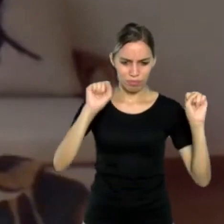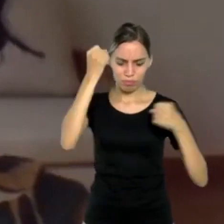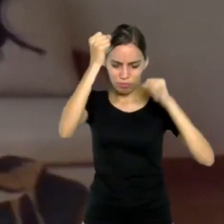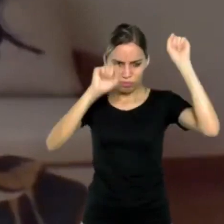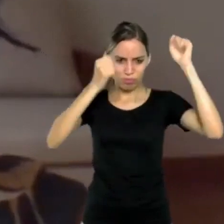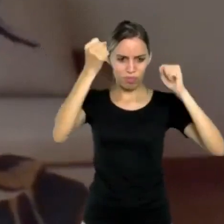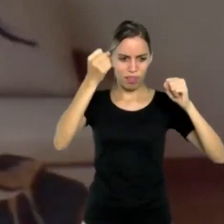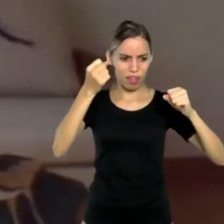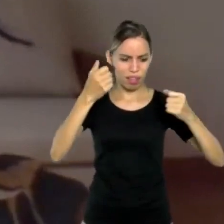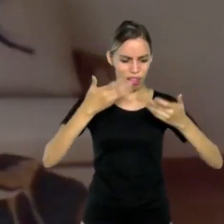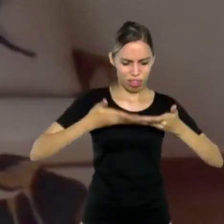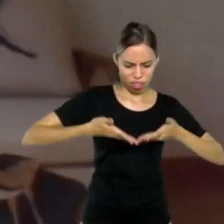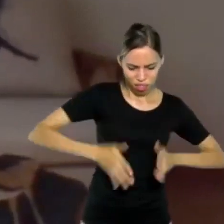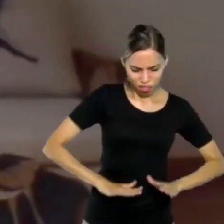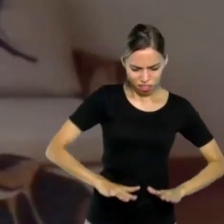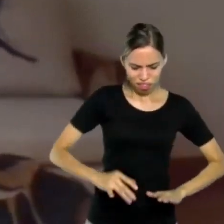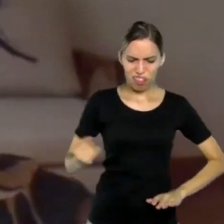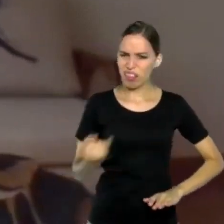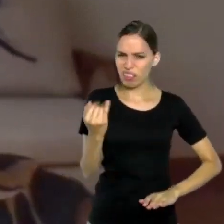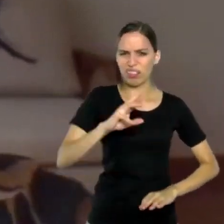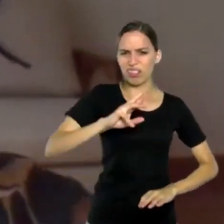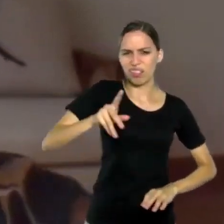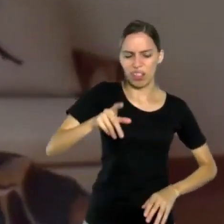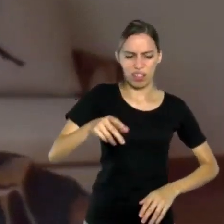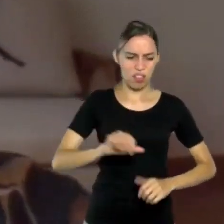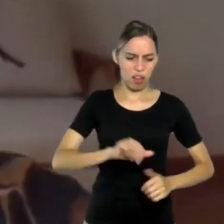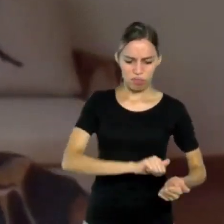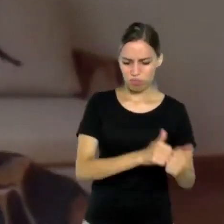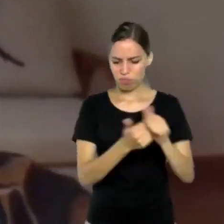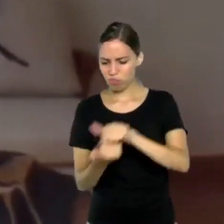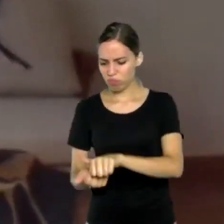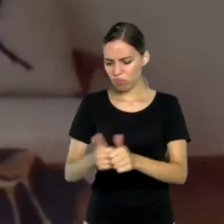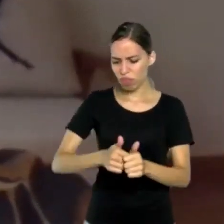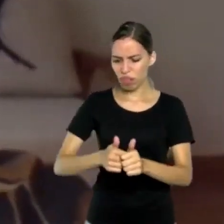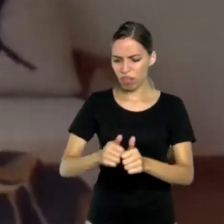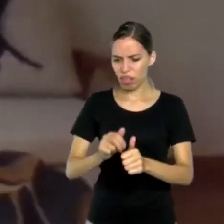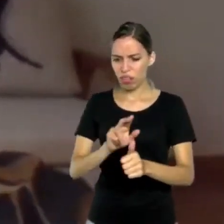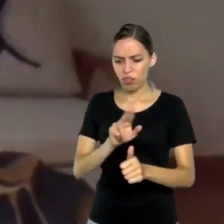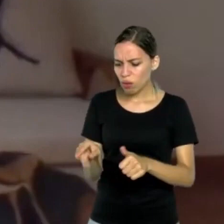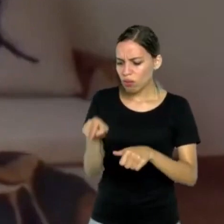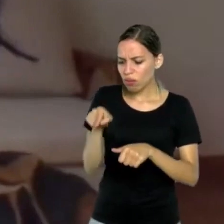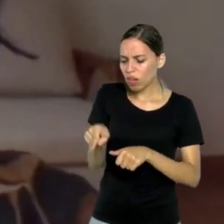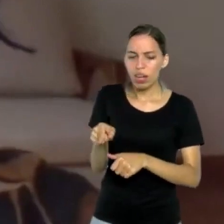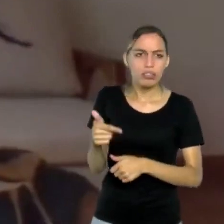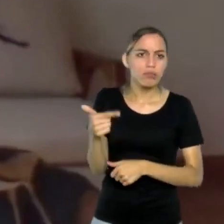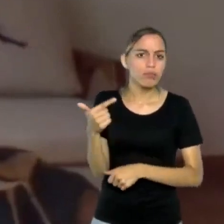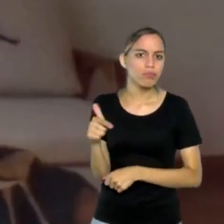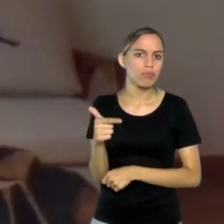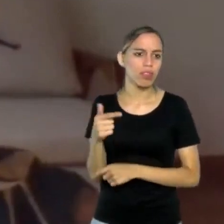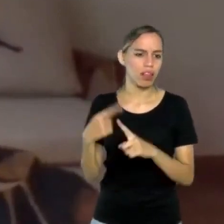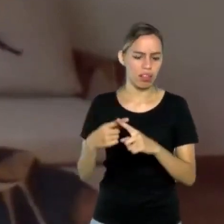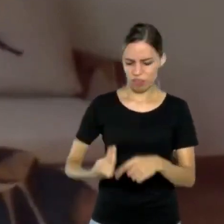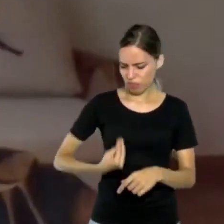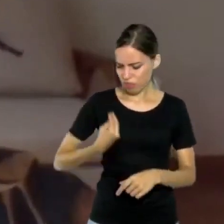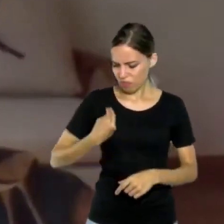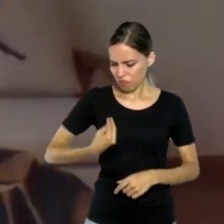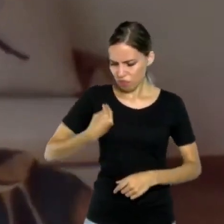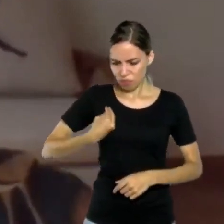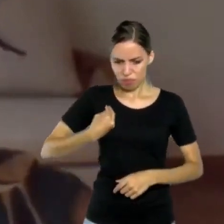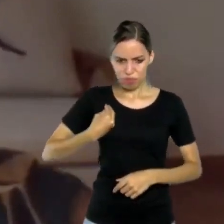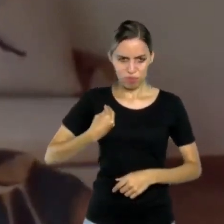não se batizam mais crianças e elas permanecem sem nome diante de Deus. Sem vida, porque a vida de qualquer criança